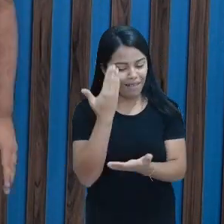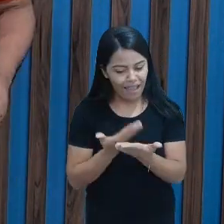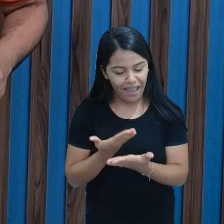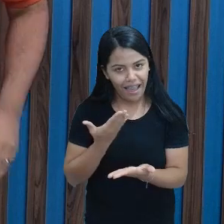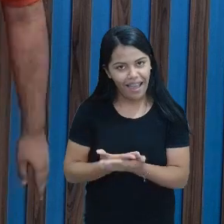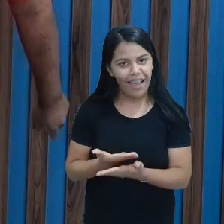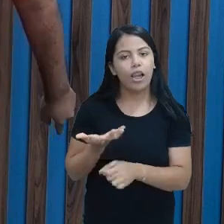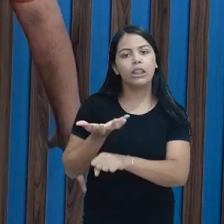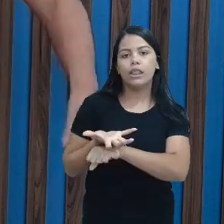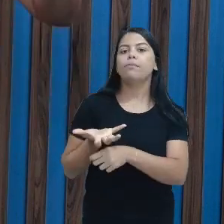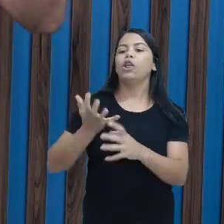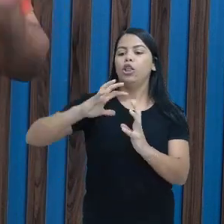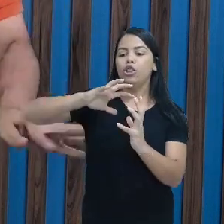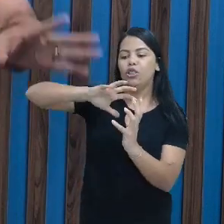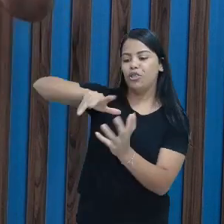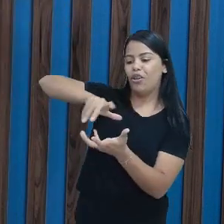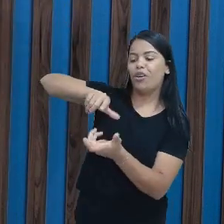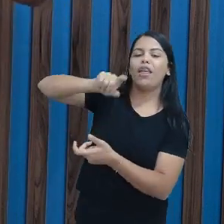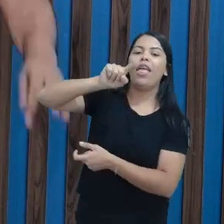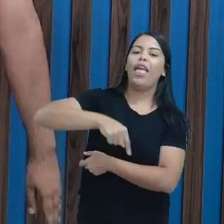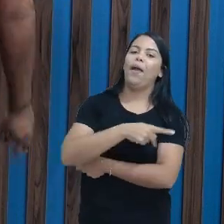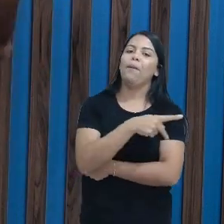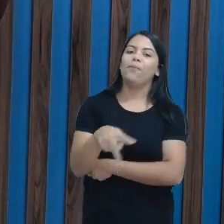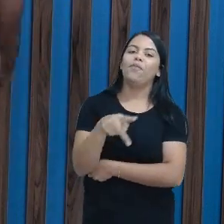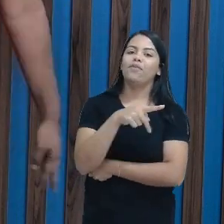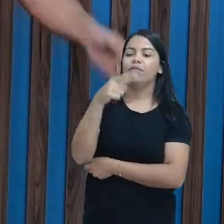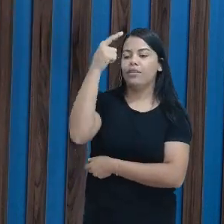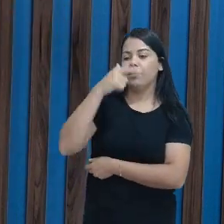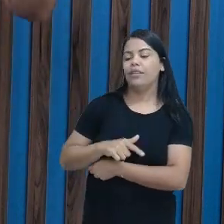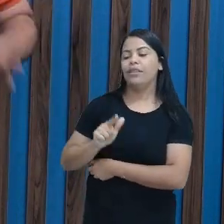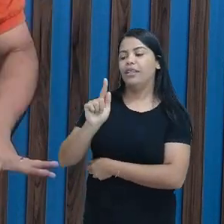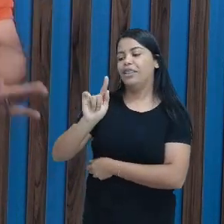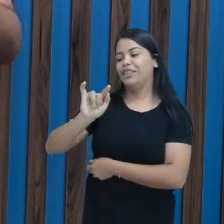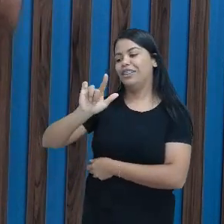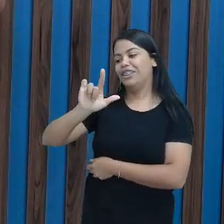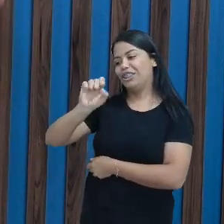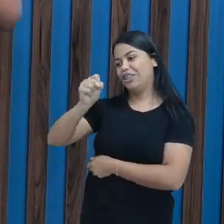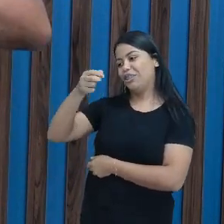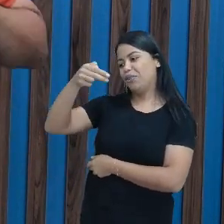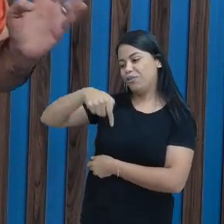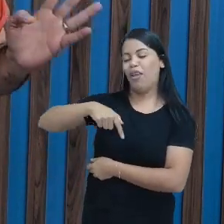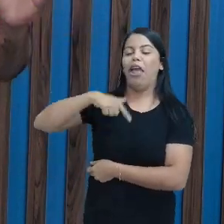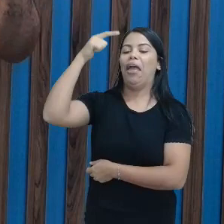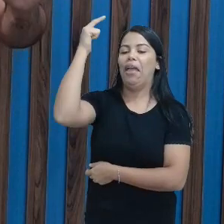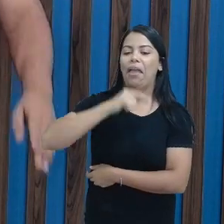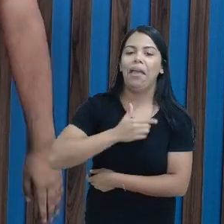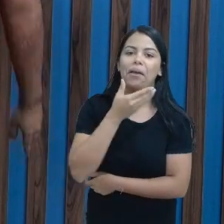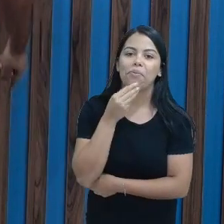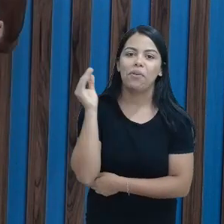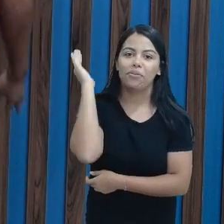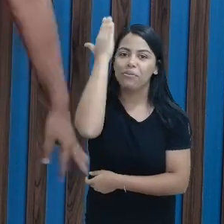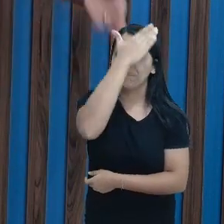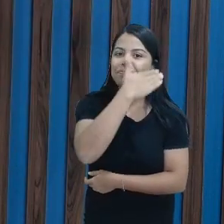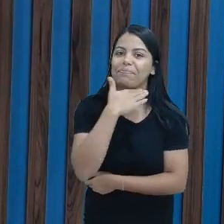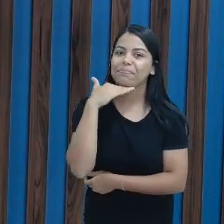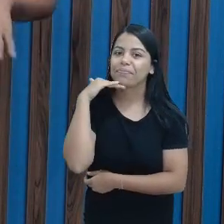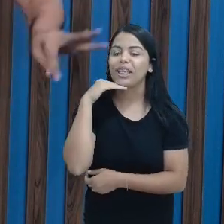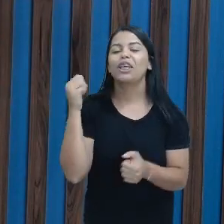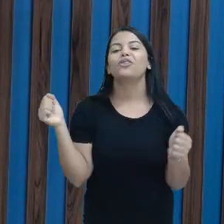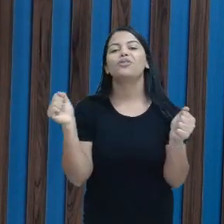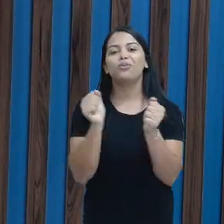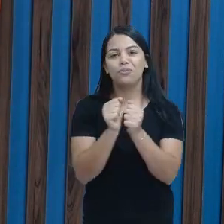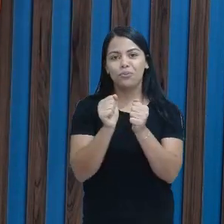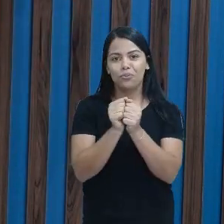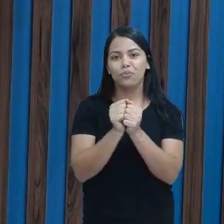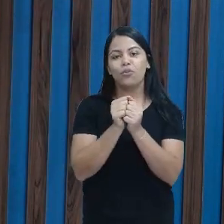de geografia, é o professor Gilson Soares, é o rapaz do Rostinho Lindo,